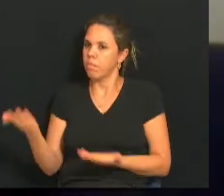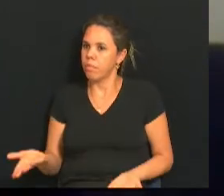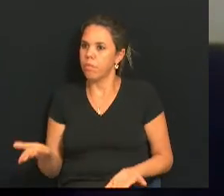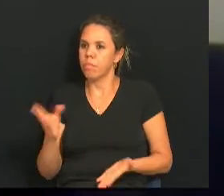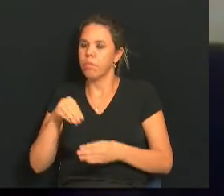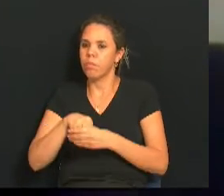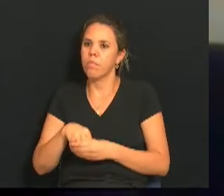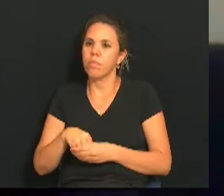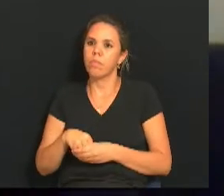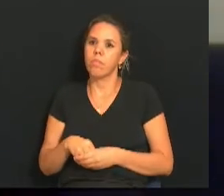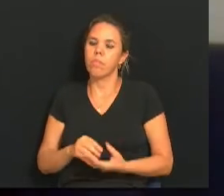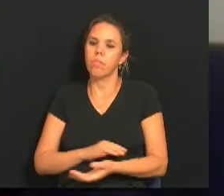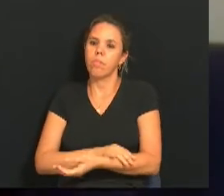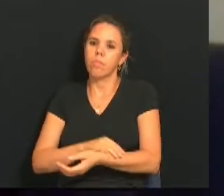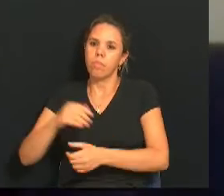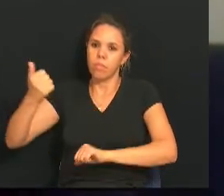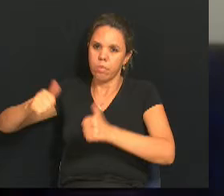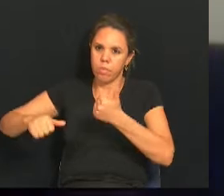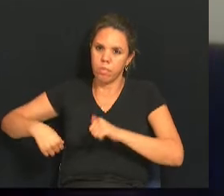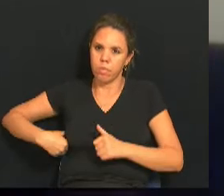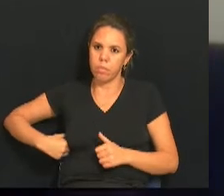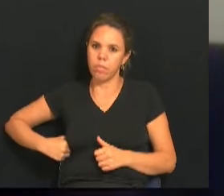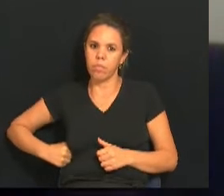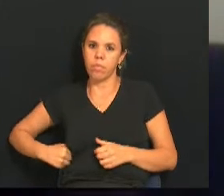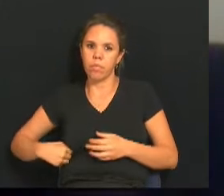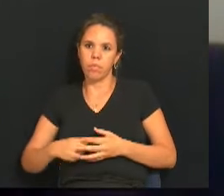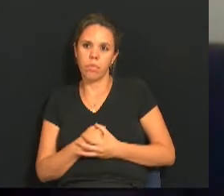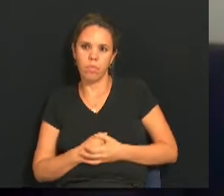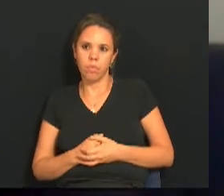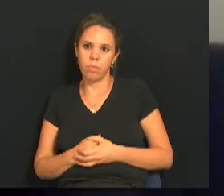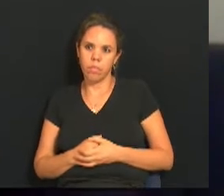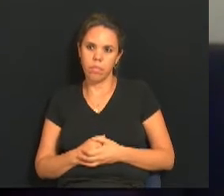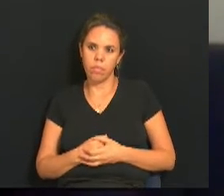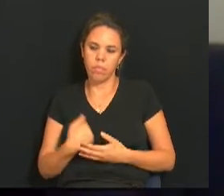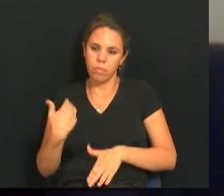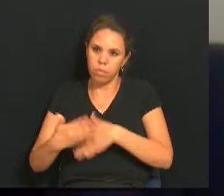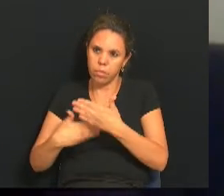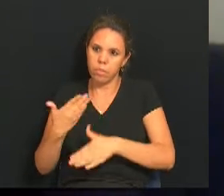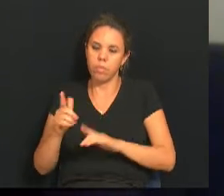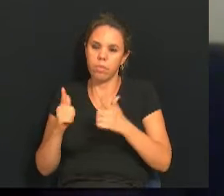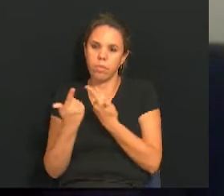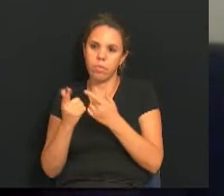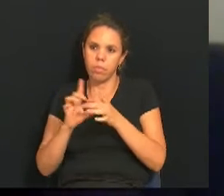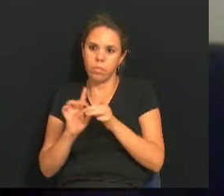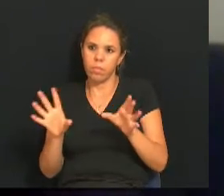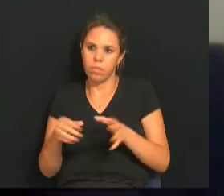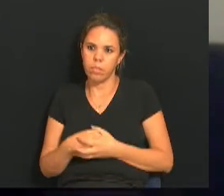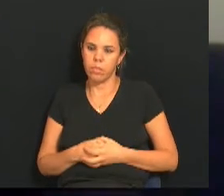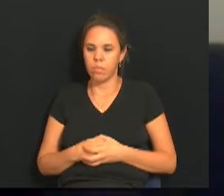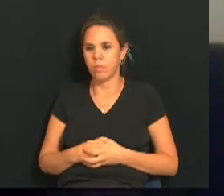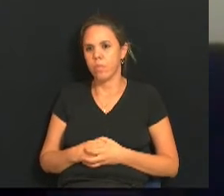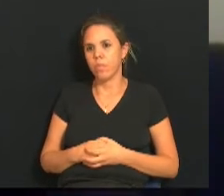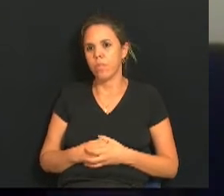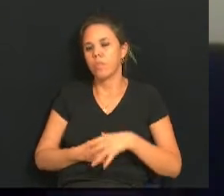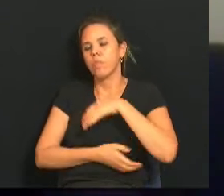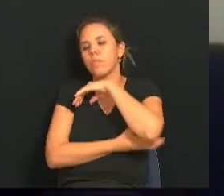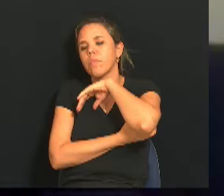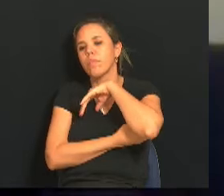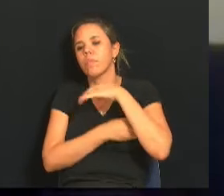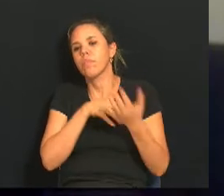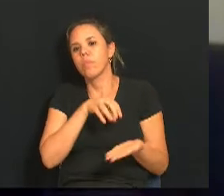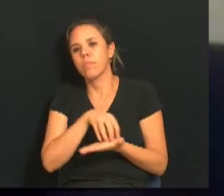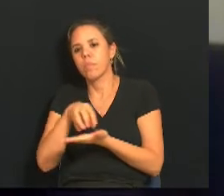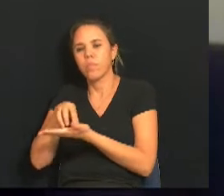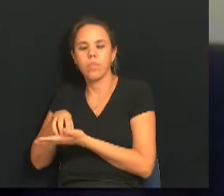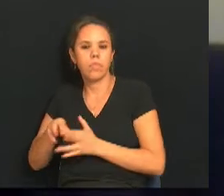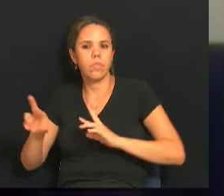essas formas de avaliação também, né, dos processos da gestão democrática dentro da rede, nas